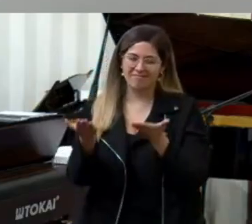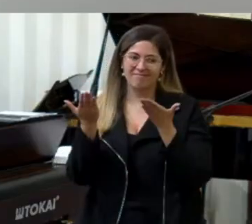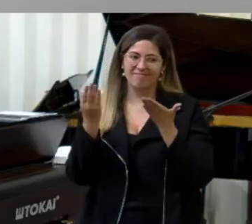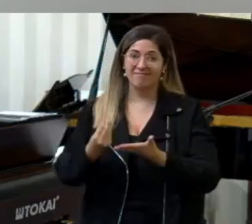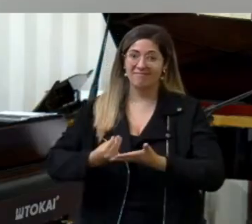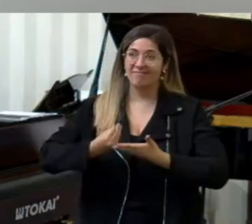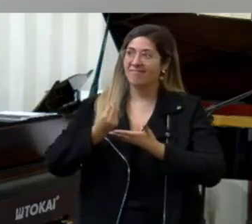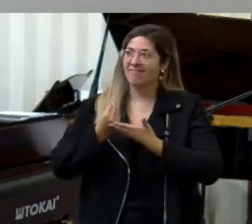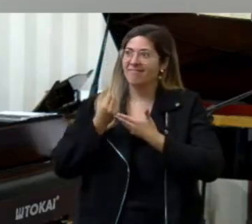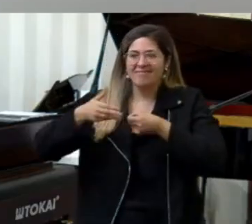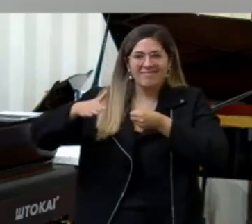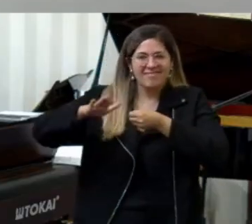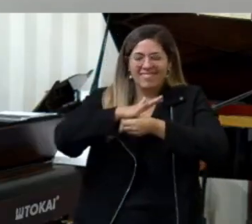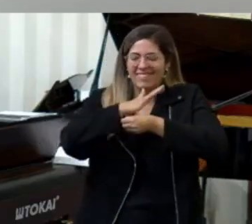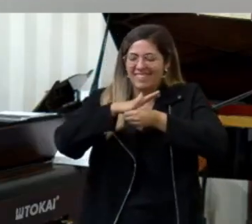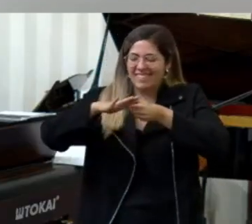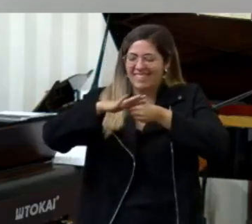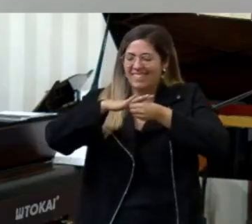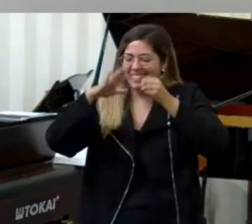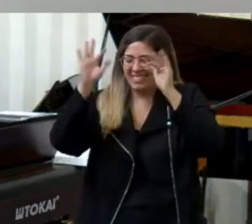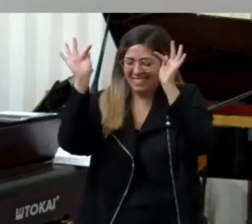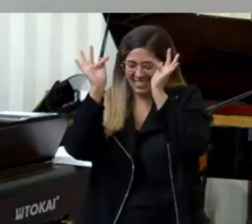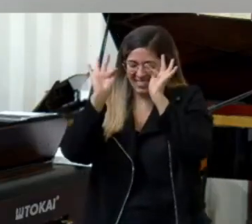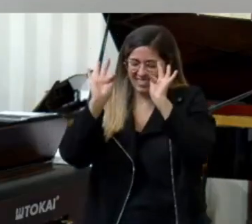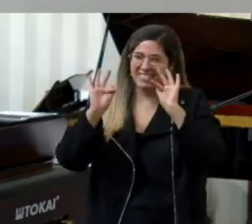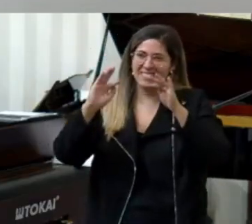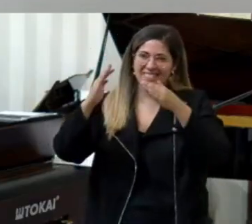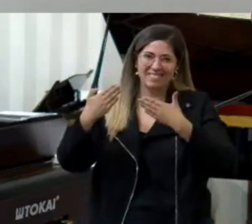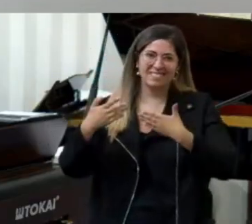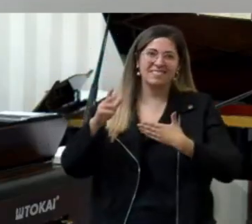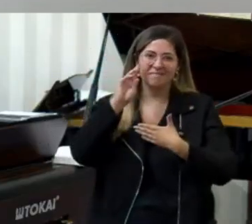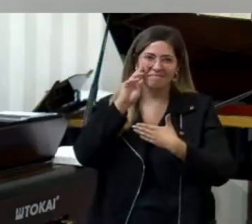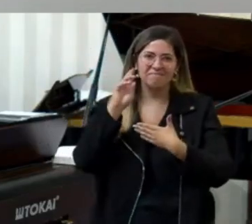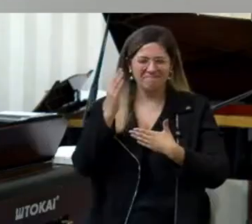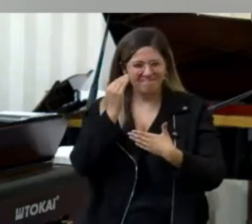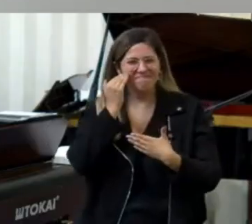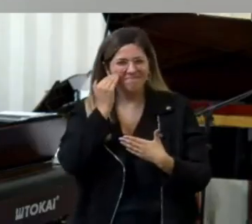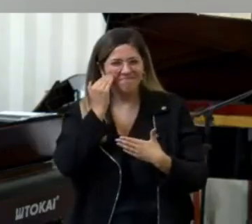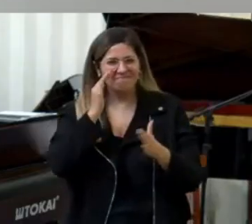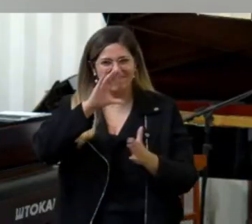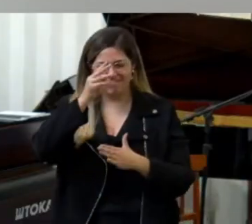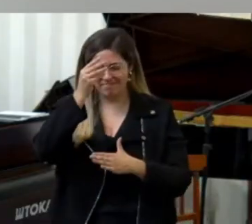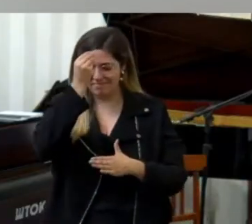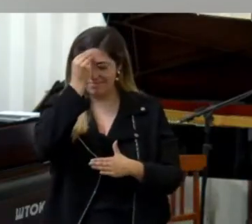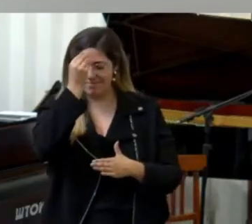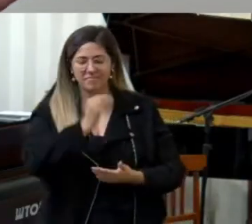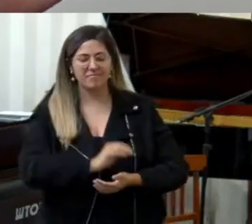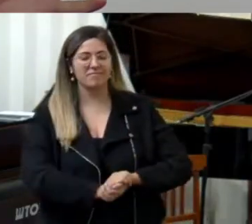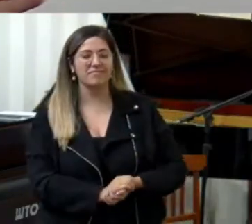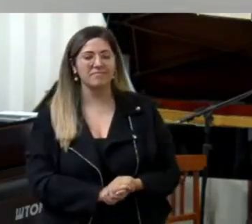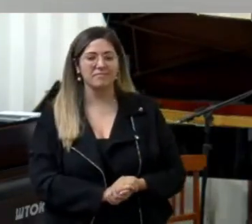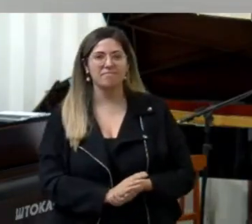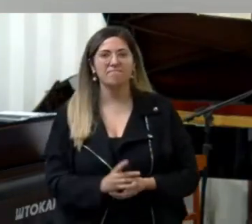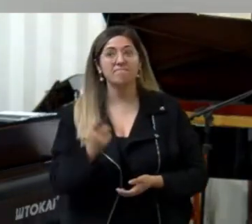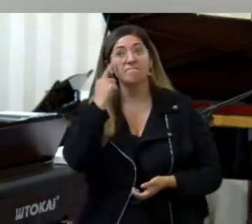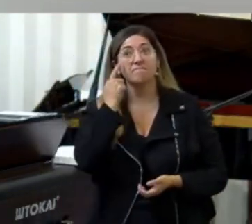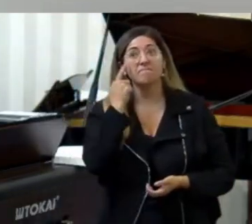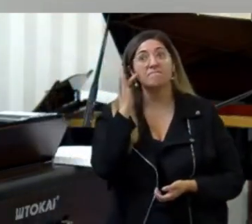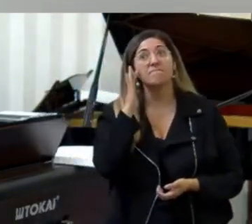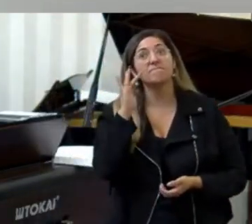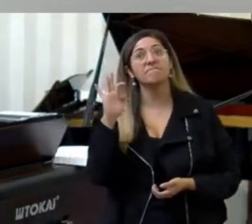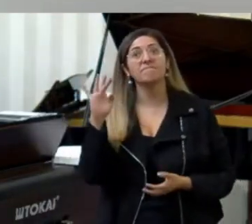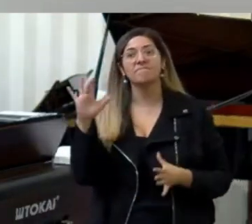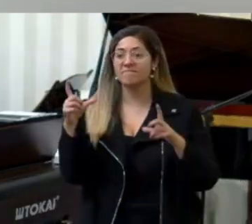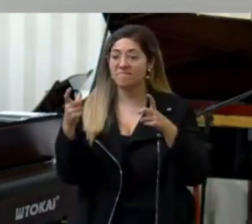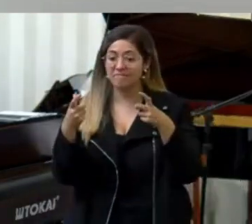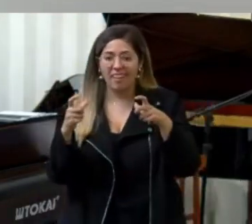vida, e me encherás de alegria na tua presença. Quando eu peço às crianças para elas desenharem um lindo lugar, mas